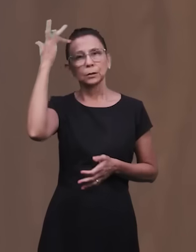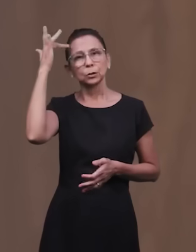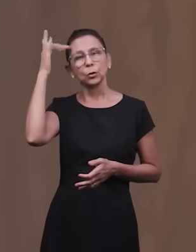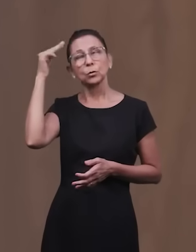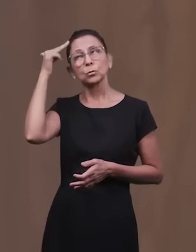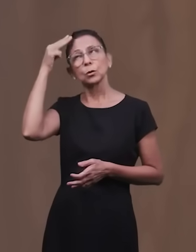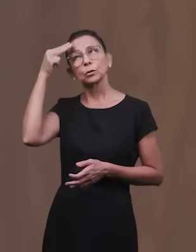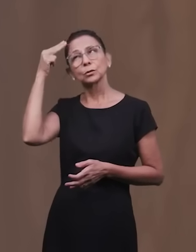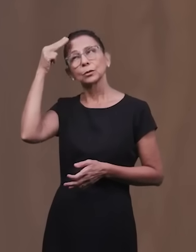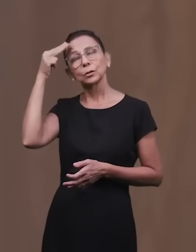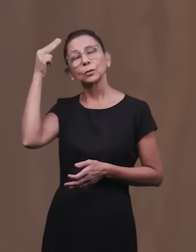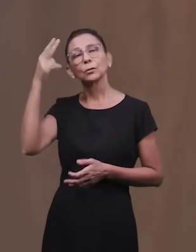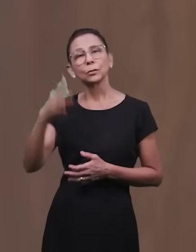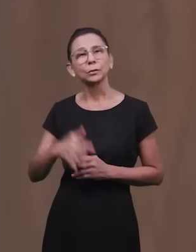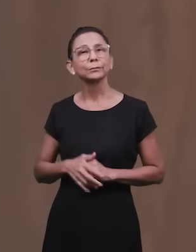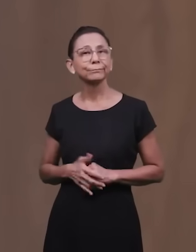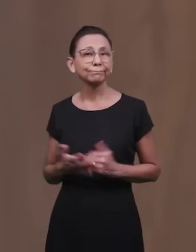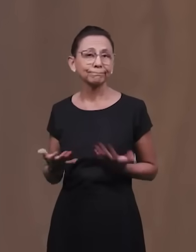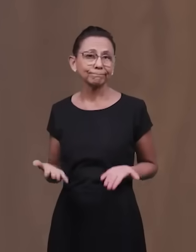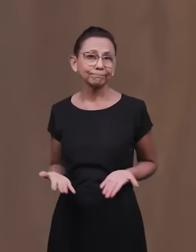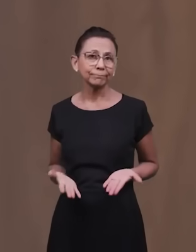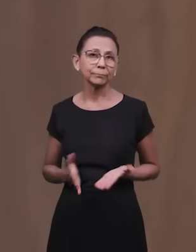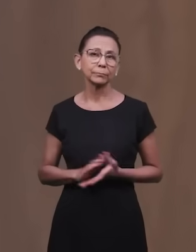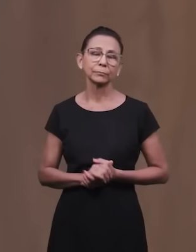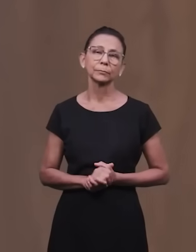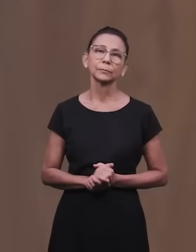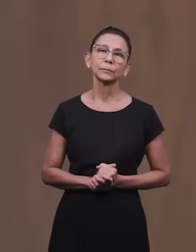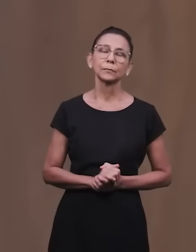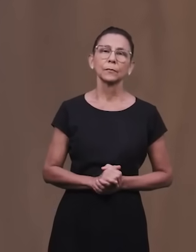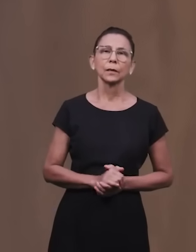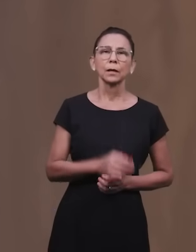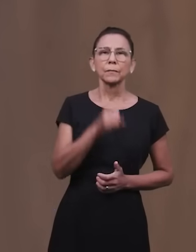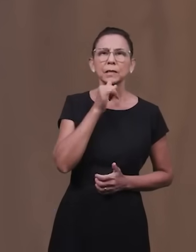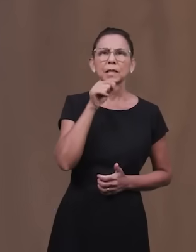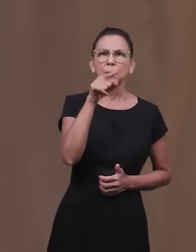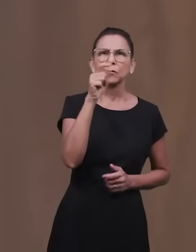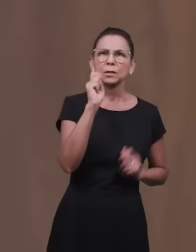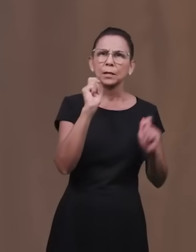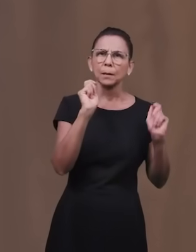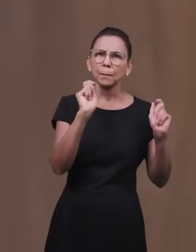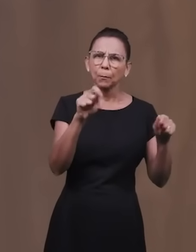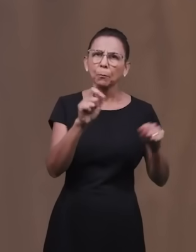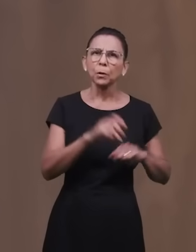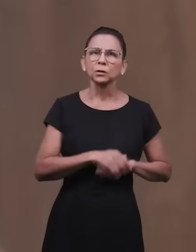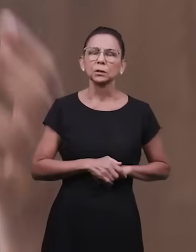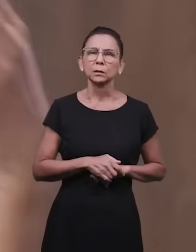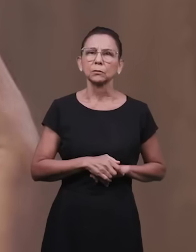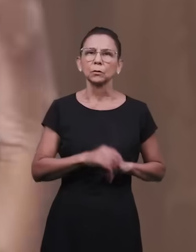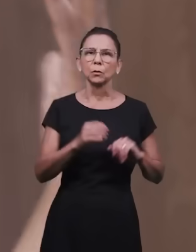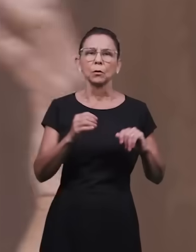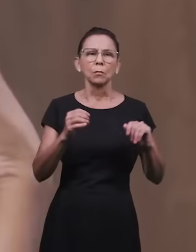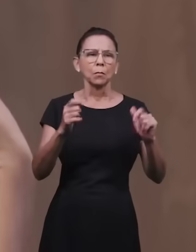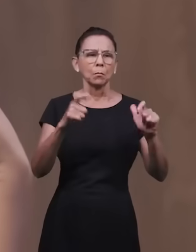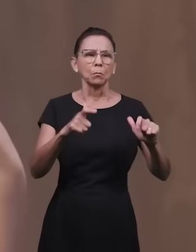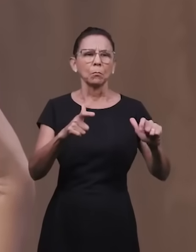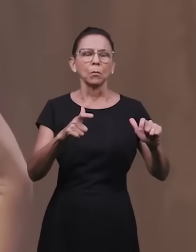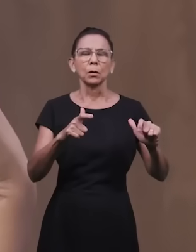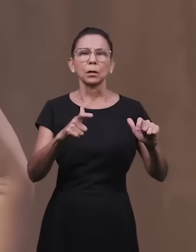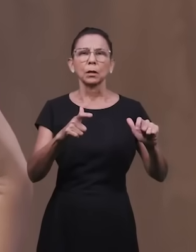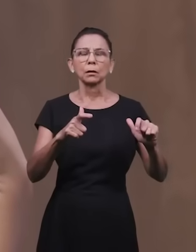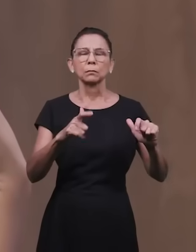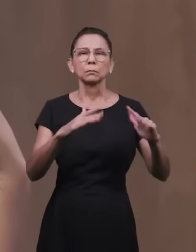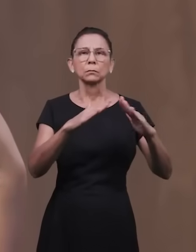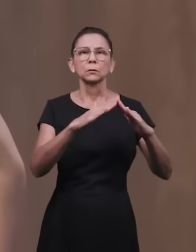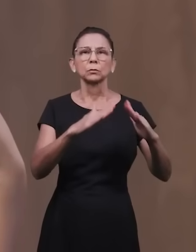sonha? Não. Um outro fator que vai ser determinante é se essa pessoa pode ter apoio